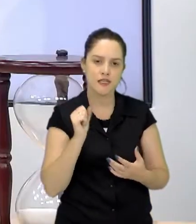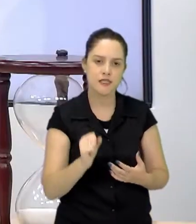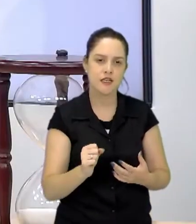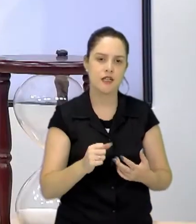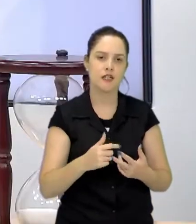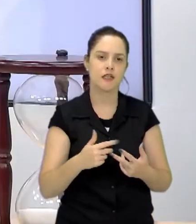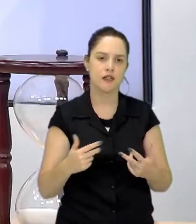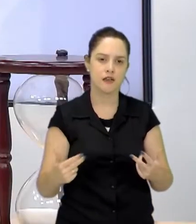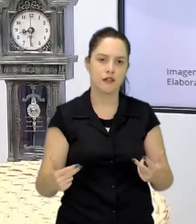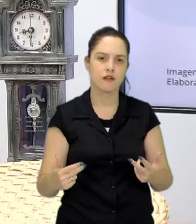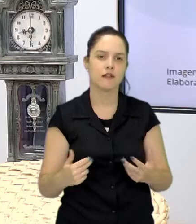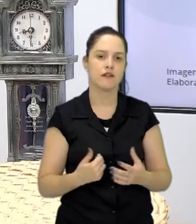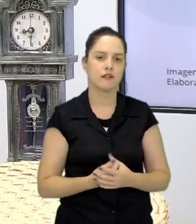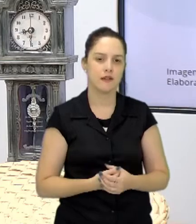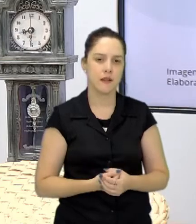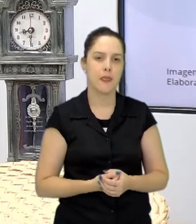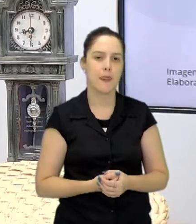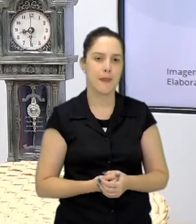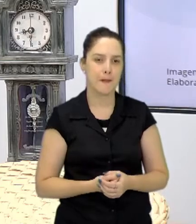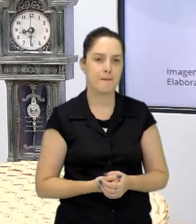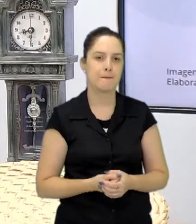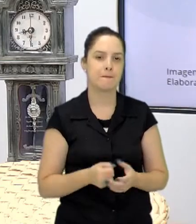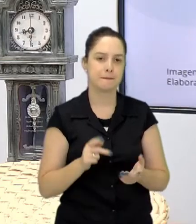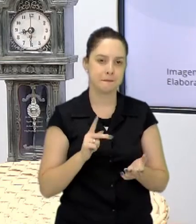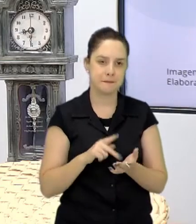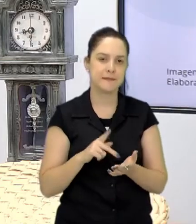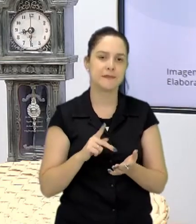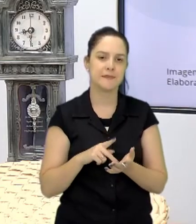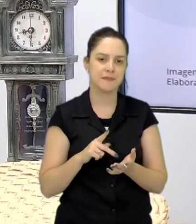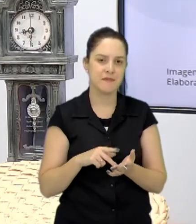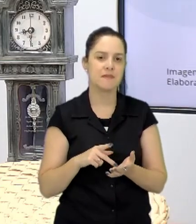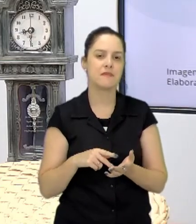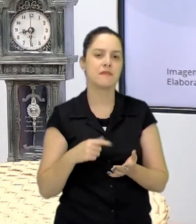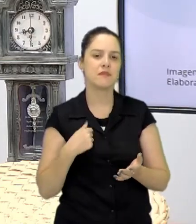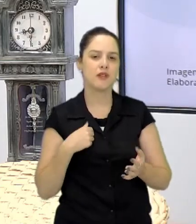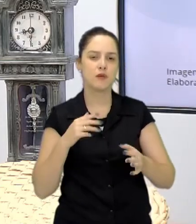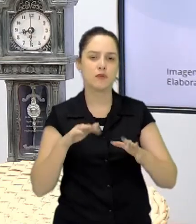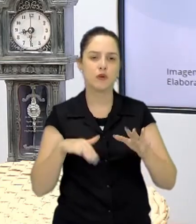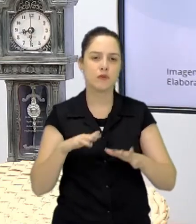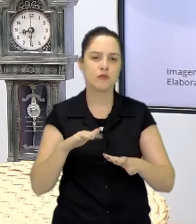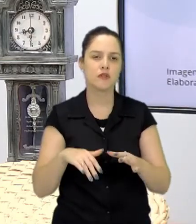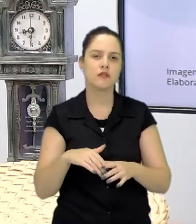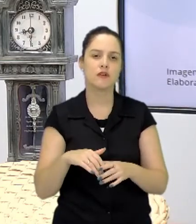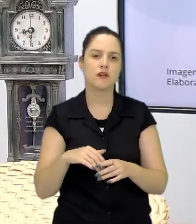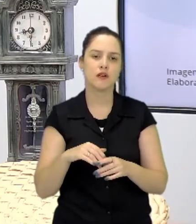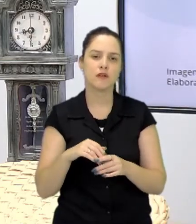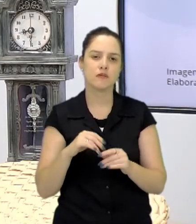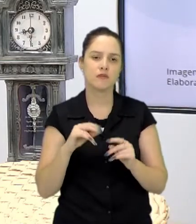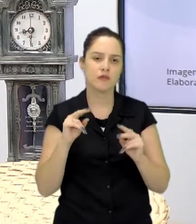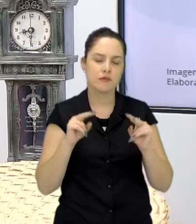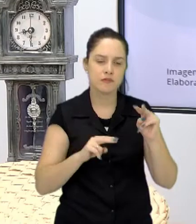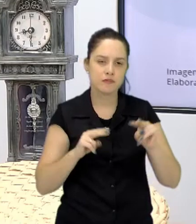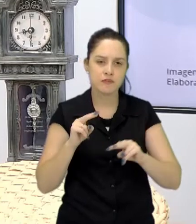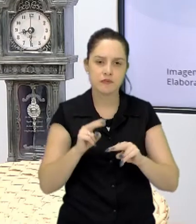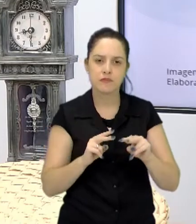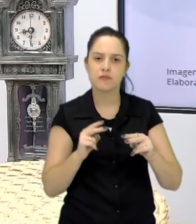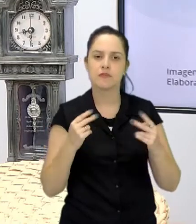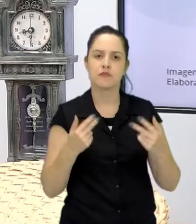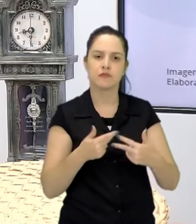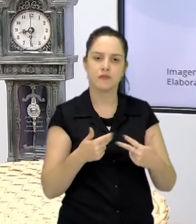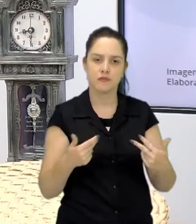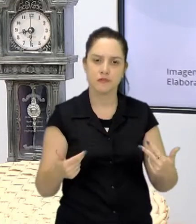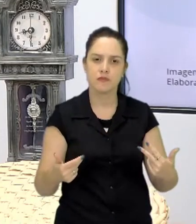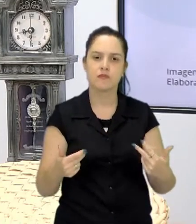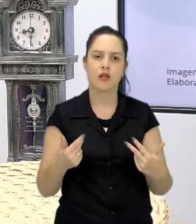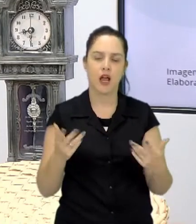nem de, nem de suspeita. Então, eu vejo isso nesse caso, como a gente está tratando aí do racismo estrutural, às vezes